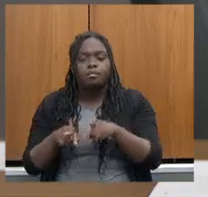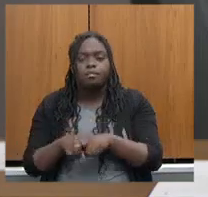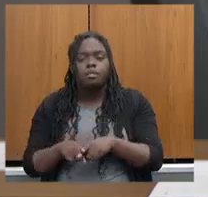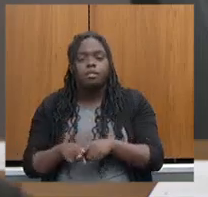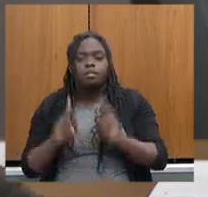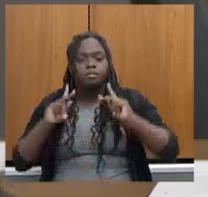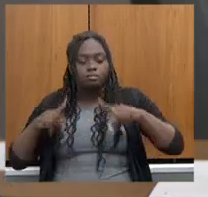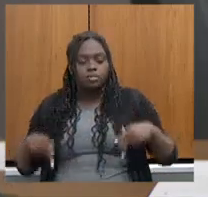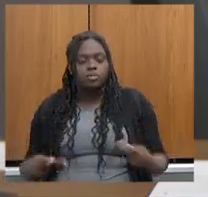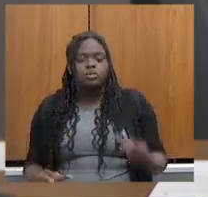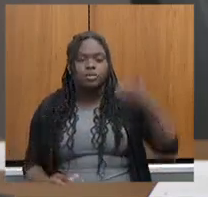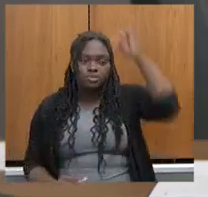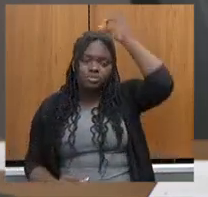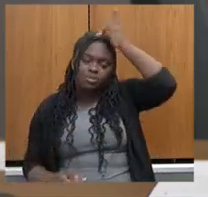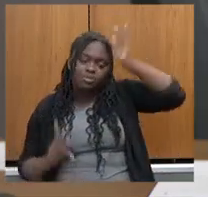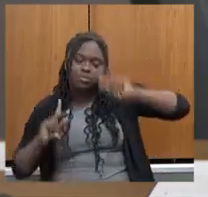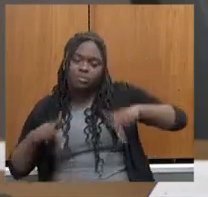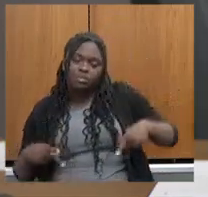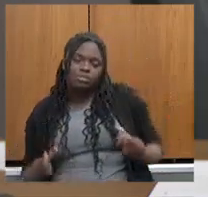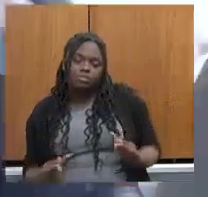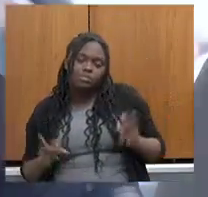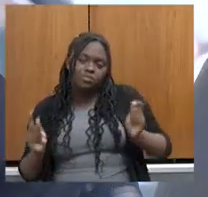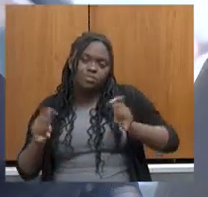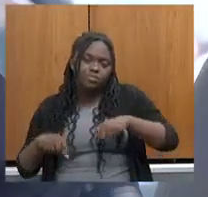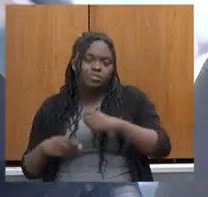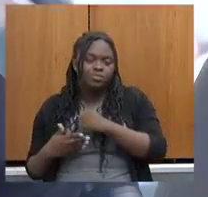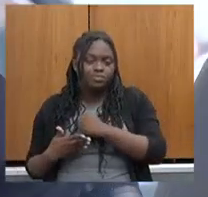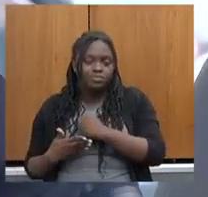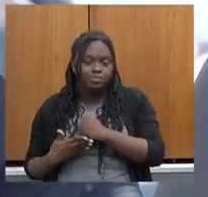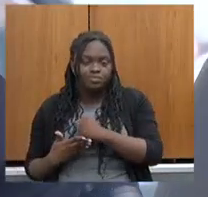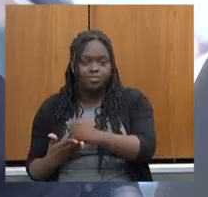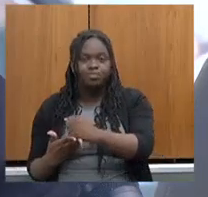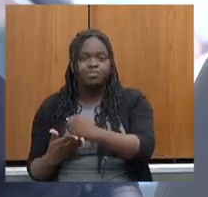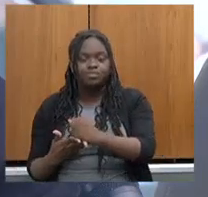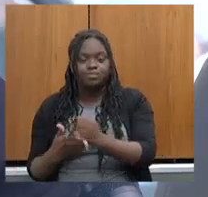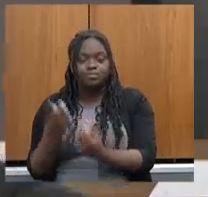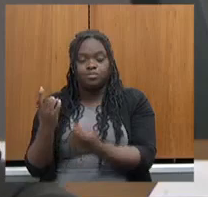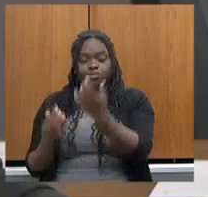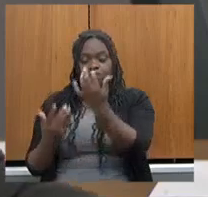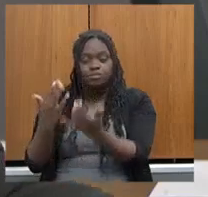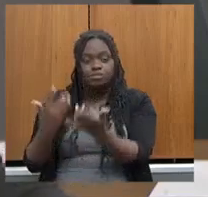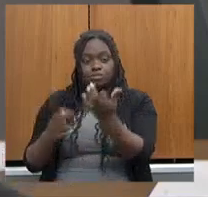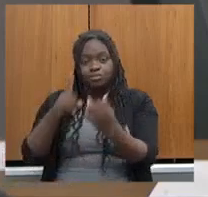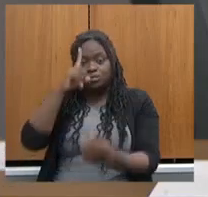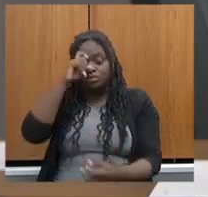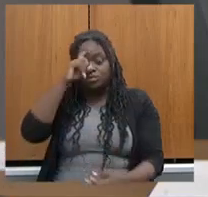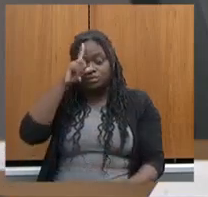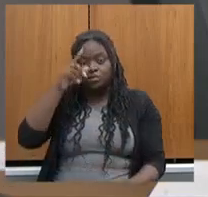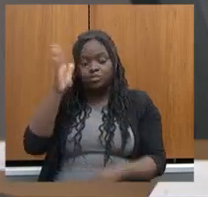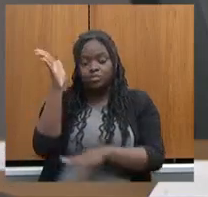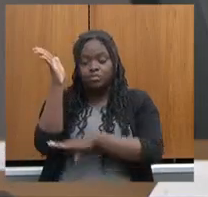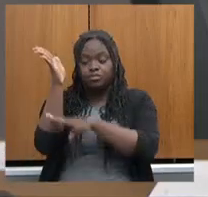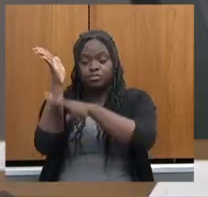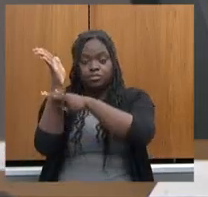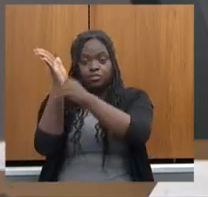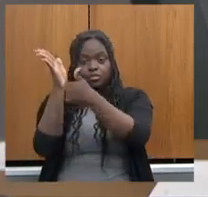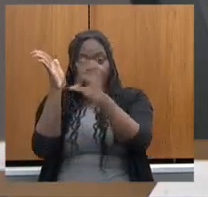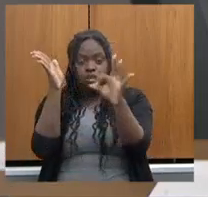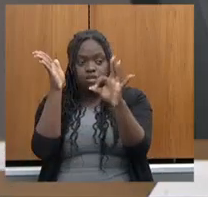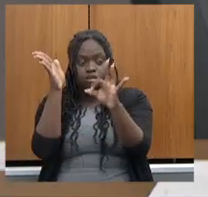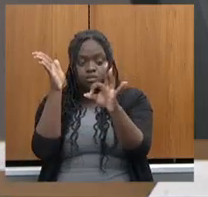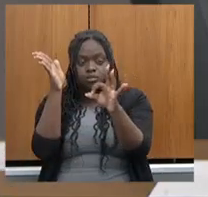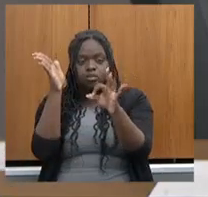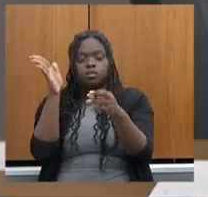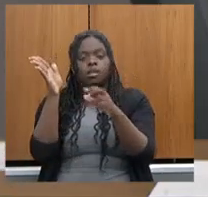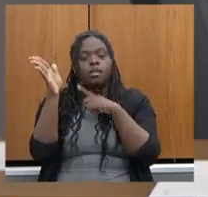humano para poder fazer frente a um incêndio em um hospital no 10º andar nós